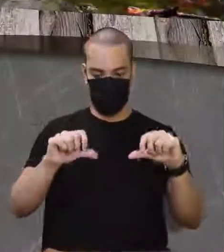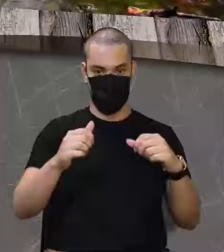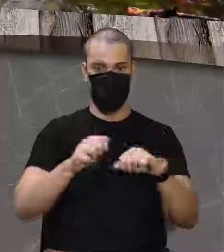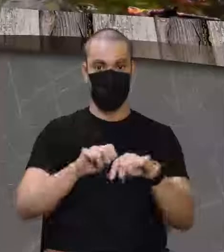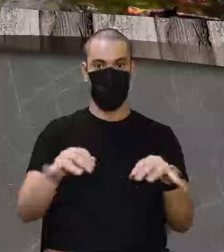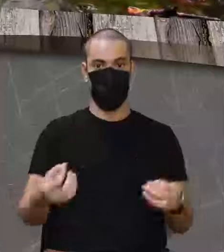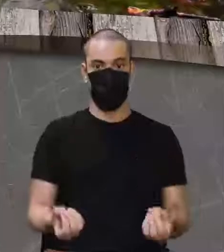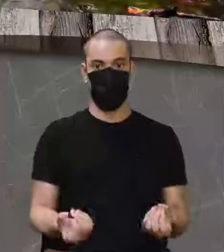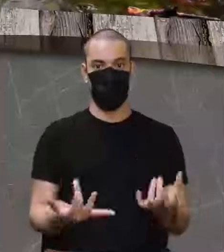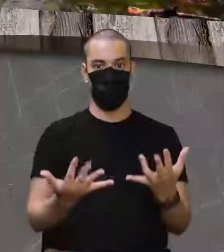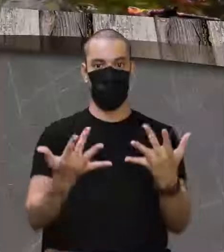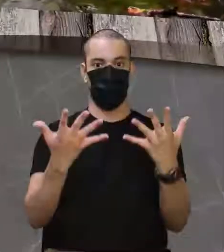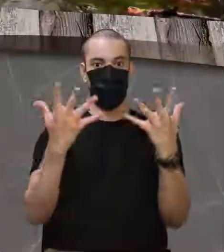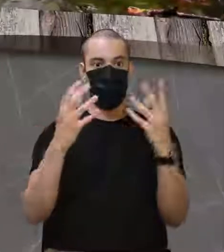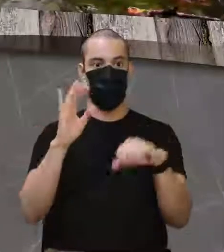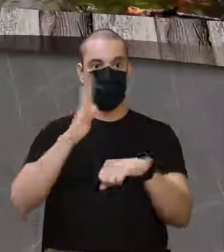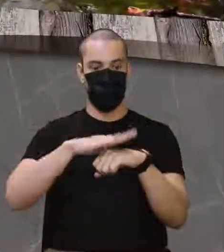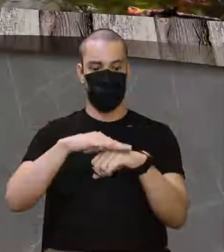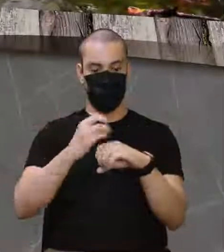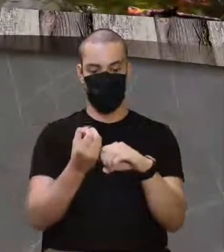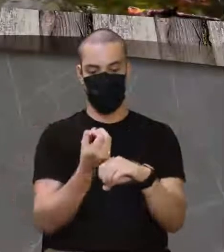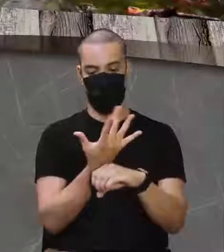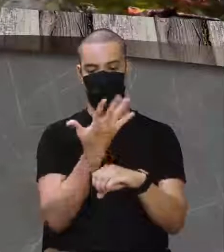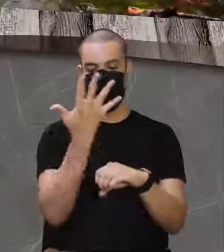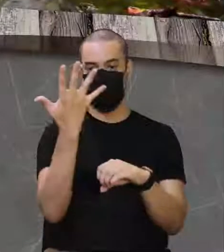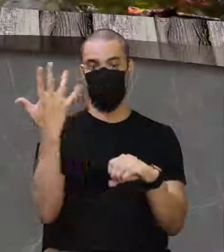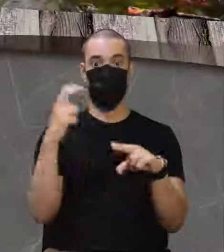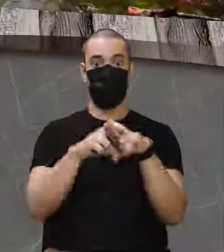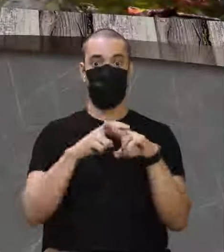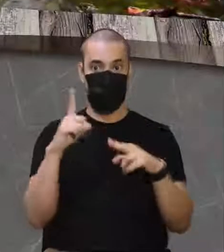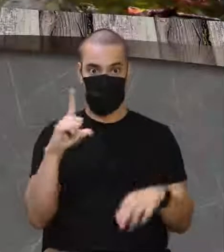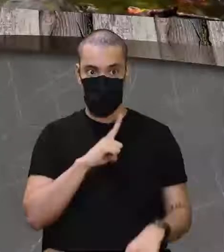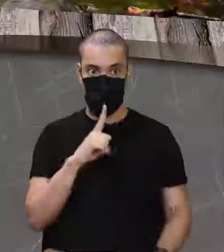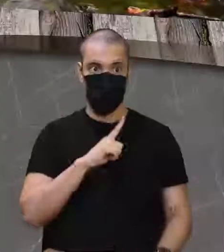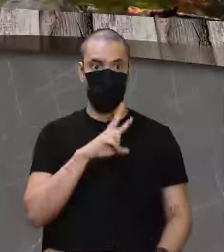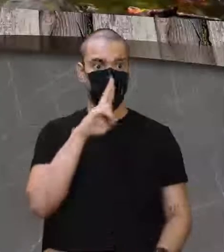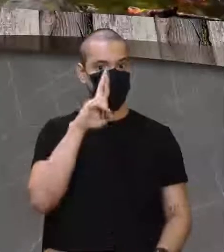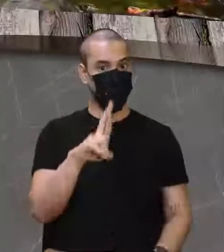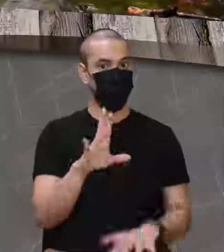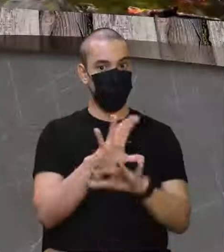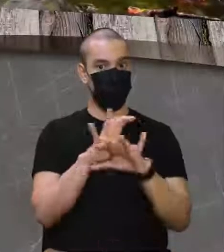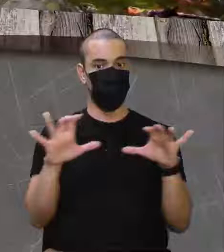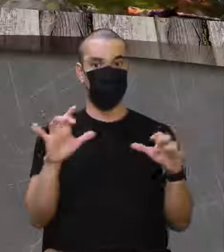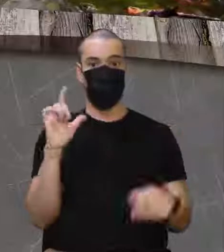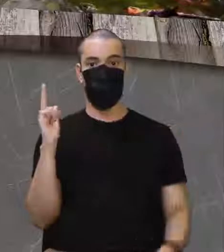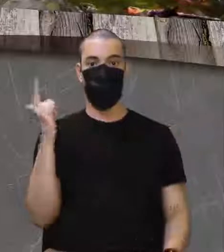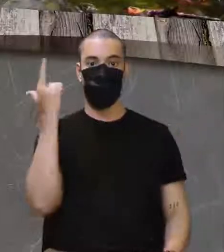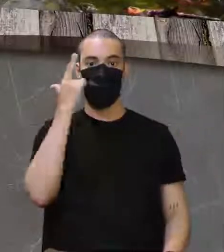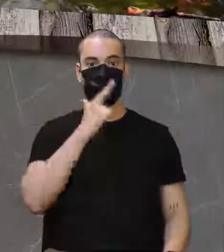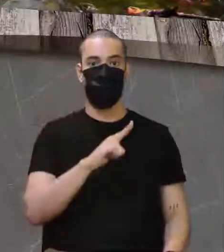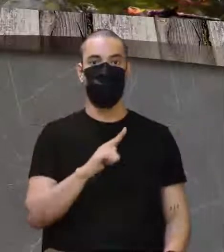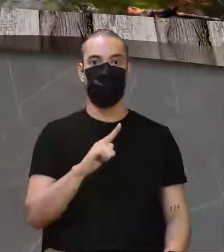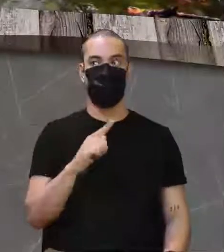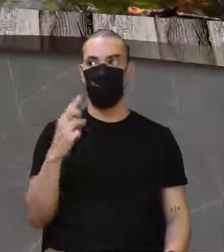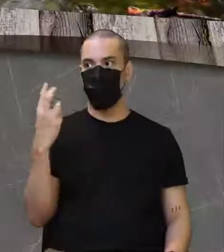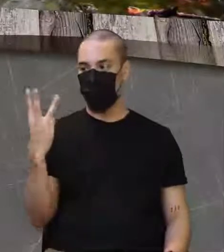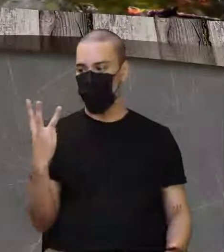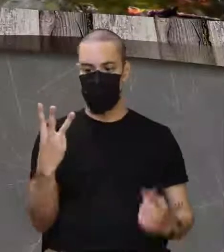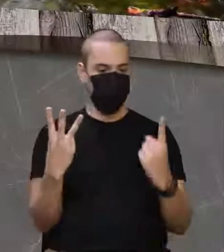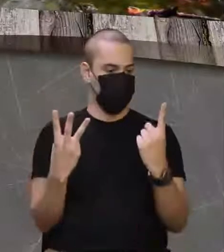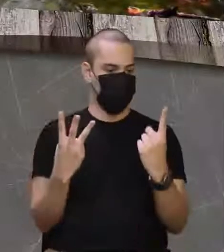plantou, deixou elas crescerem e ela se autofecundou. Quando ele obteve esse resultado, ele já veio uma frequência de 3 para